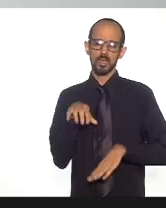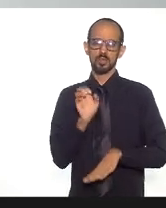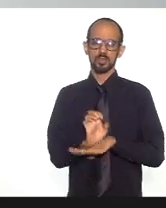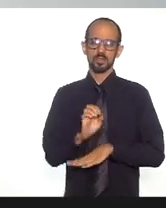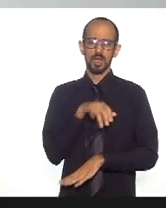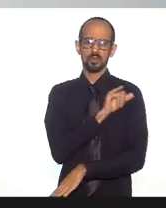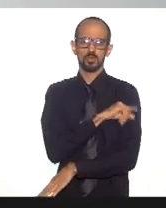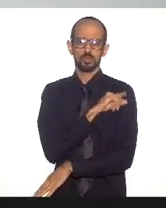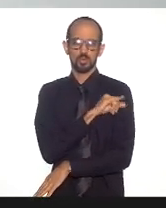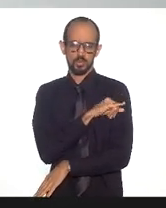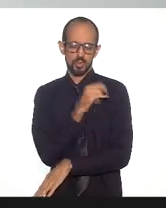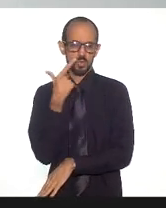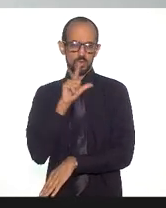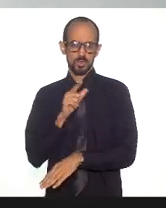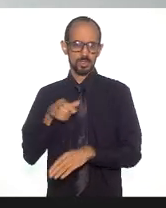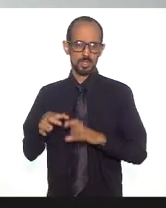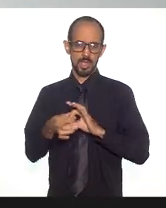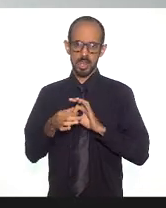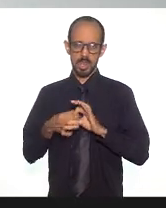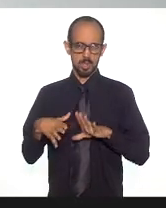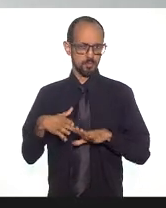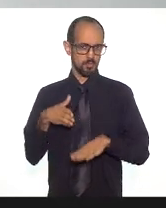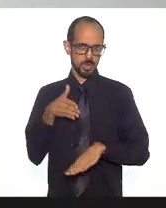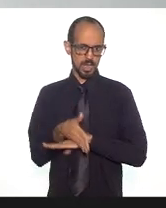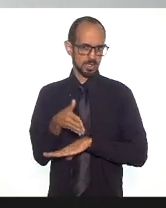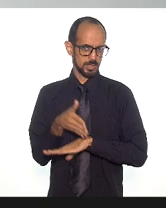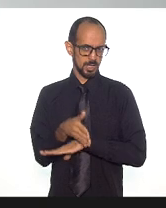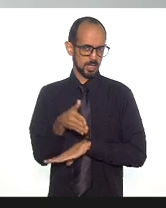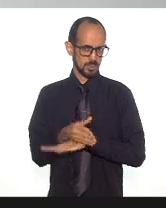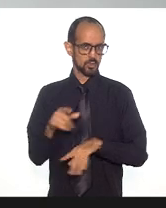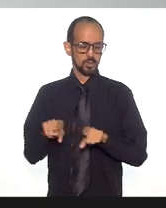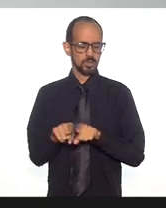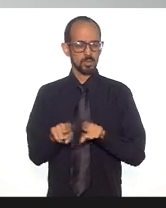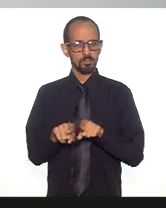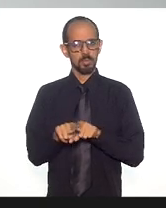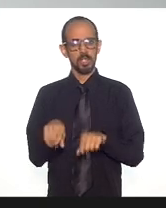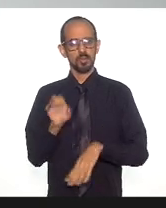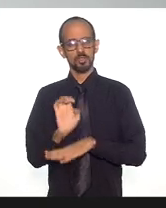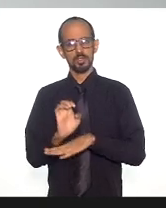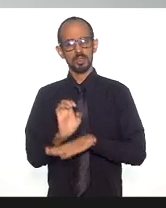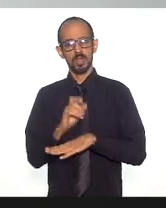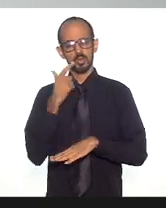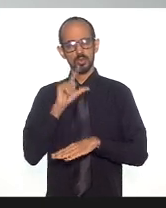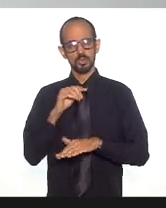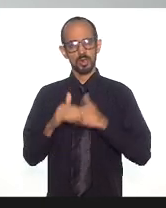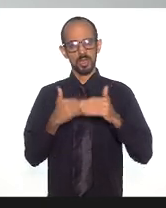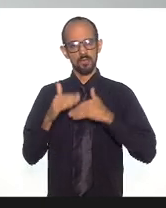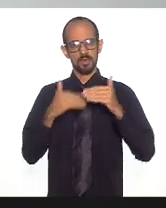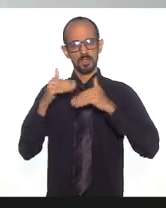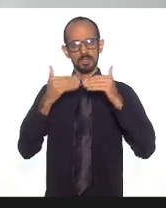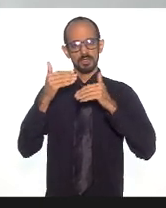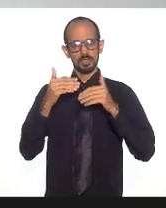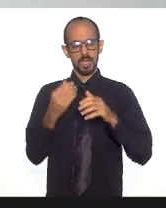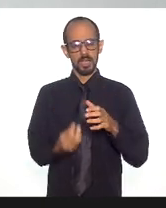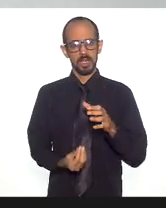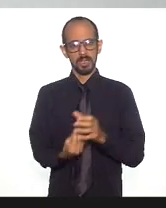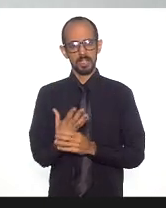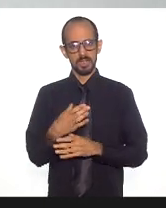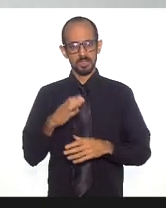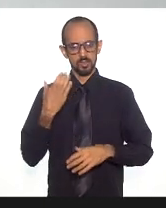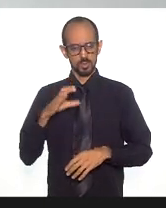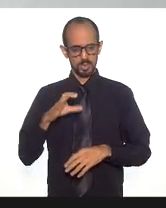possa democratizar o acesso ao conhecimento, quanto o Estado do Rio de Janeiro possa avançar na sua produção científica e